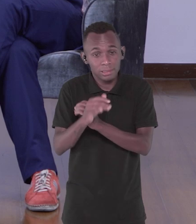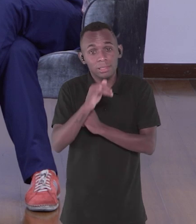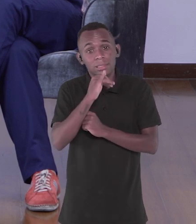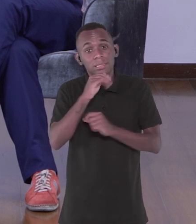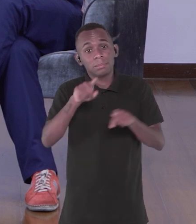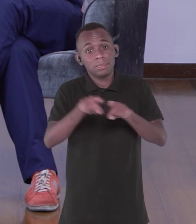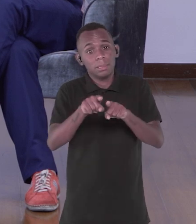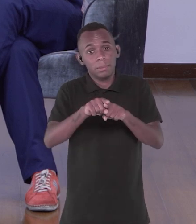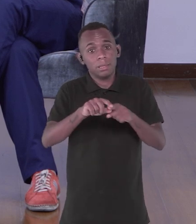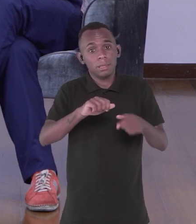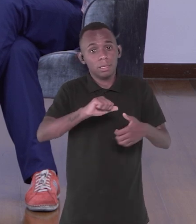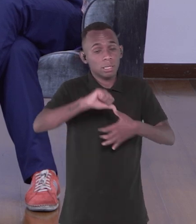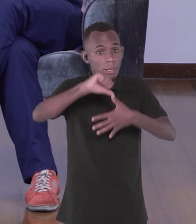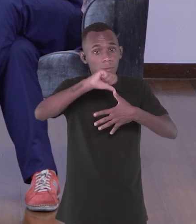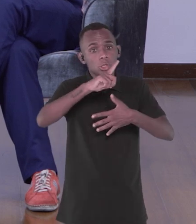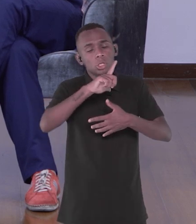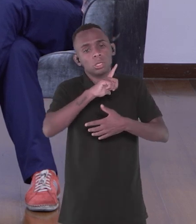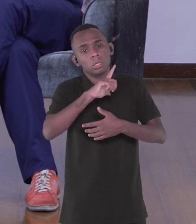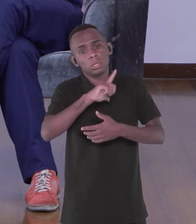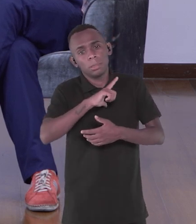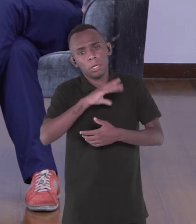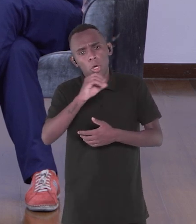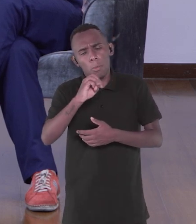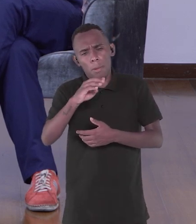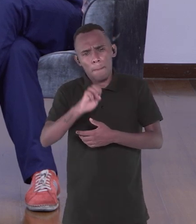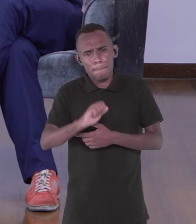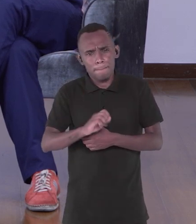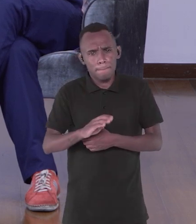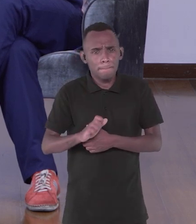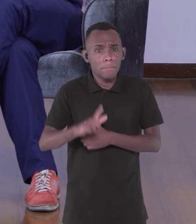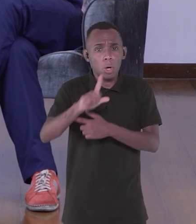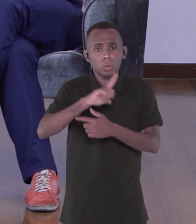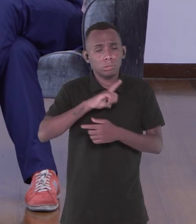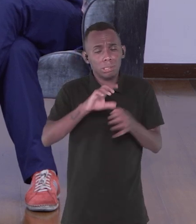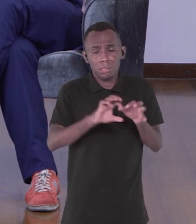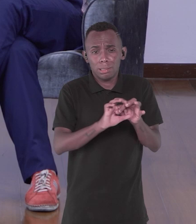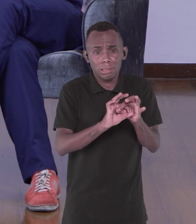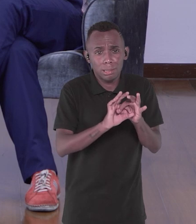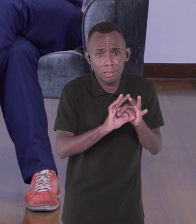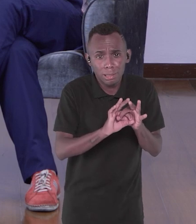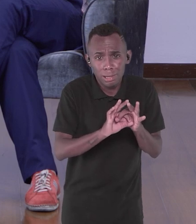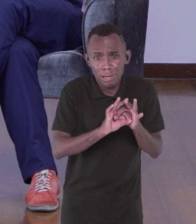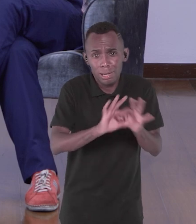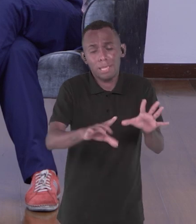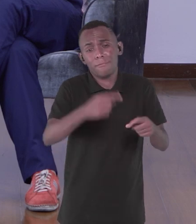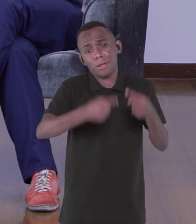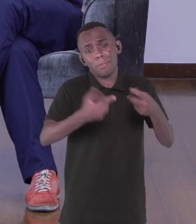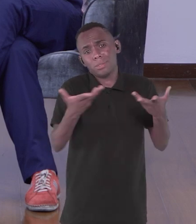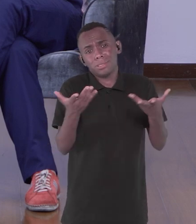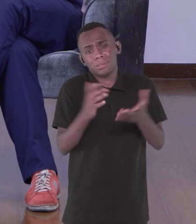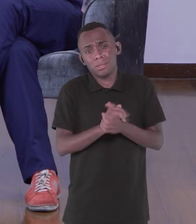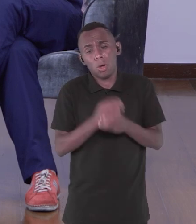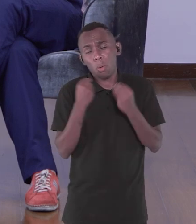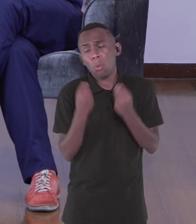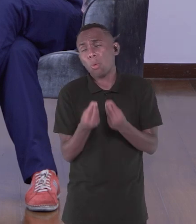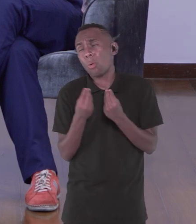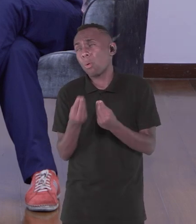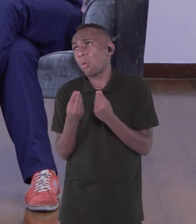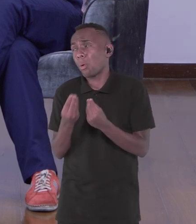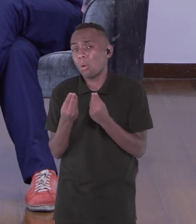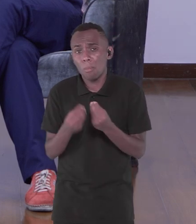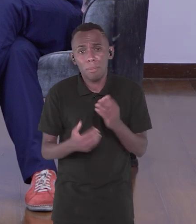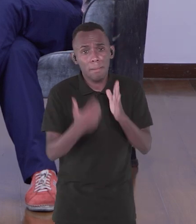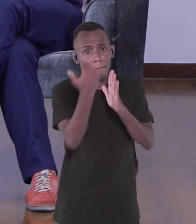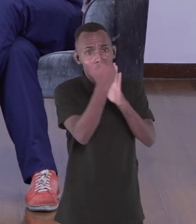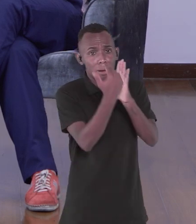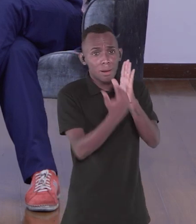Comebol tinha imunidade diplomática. Imagina, cara. Comebol tem imunidade diplomática. Foi a lista dos bandidos